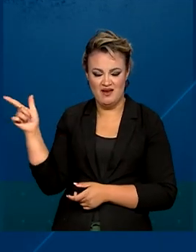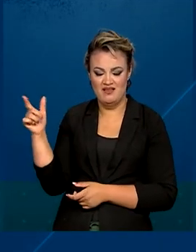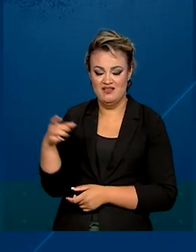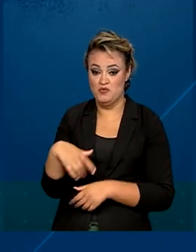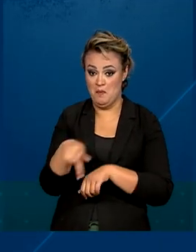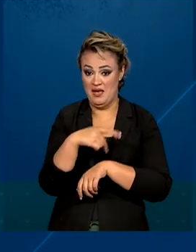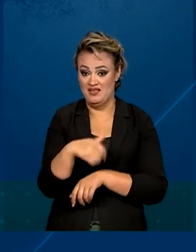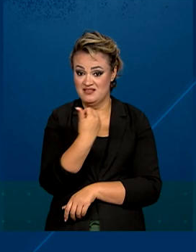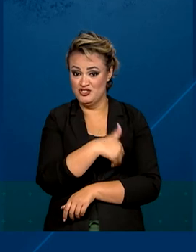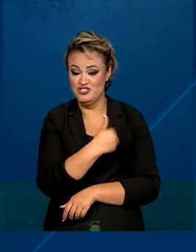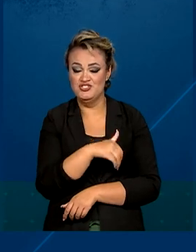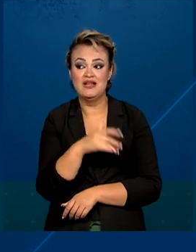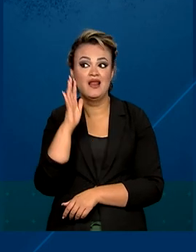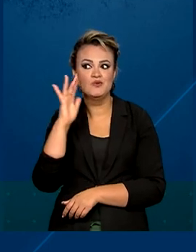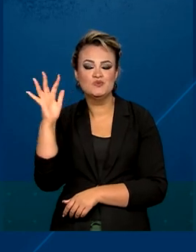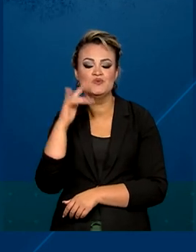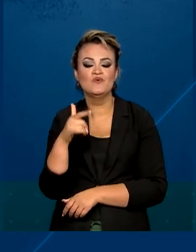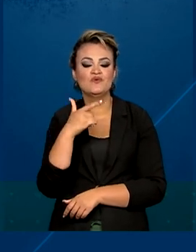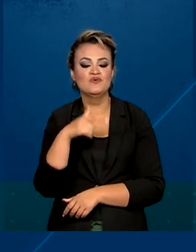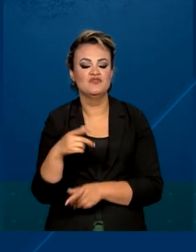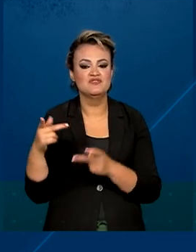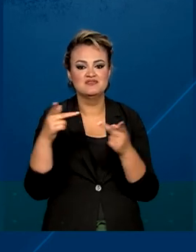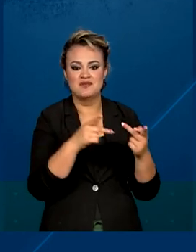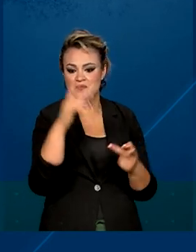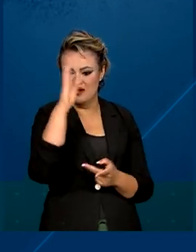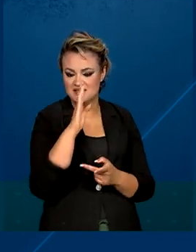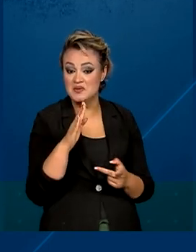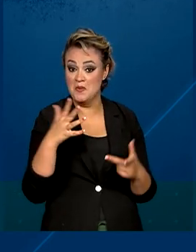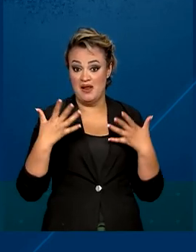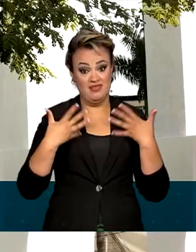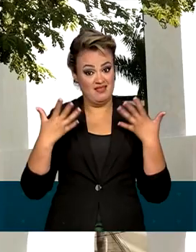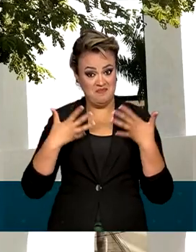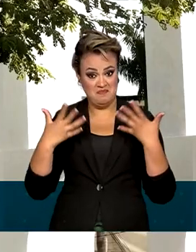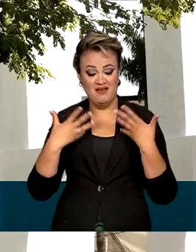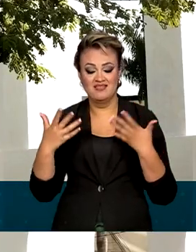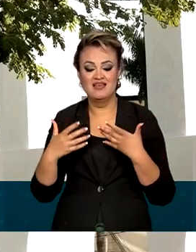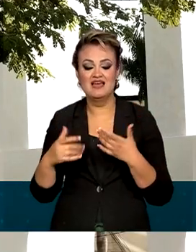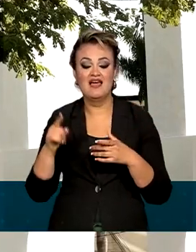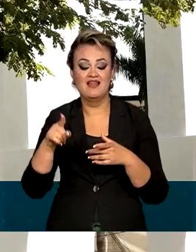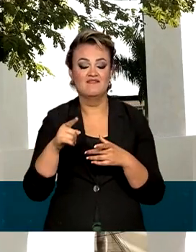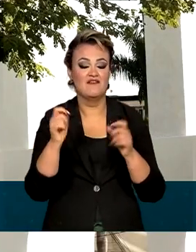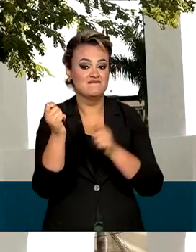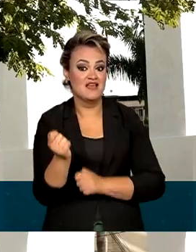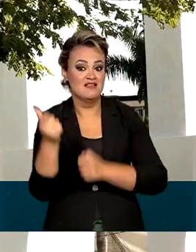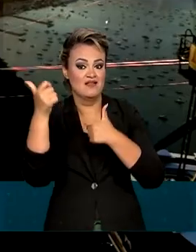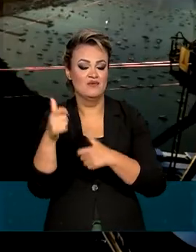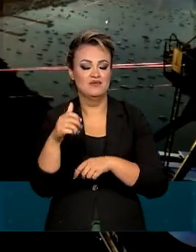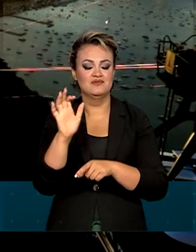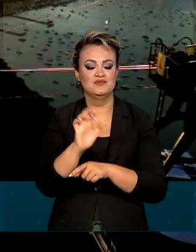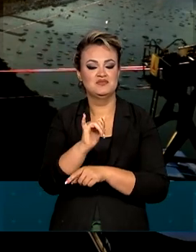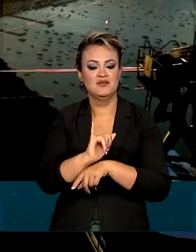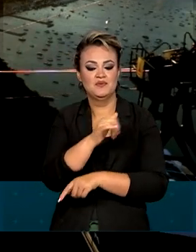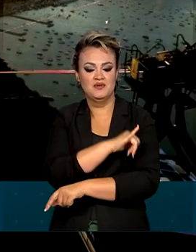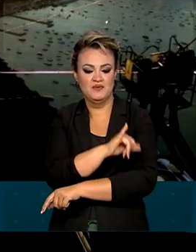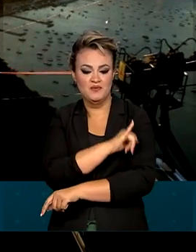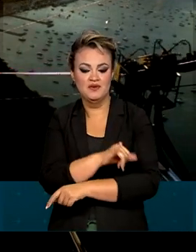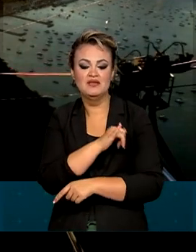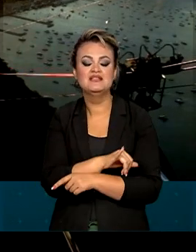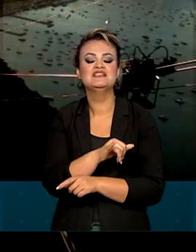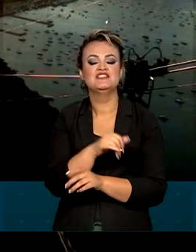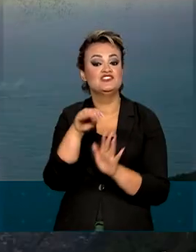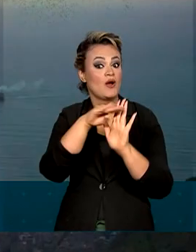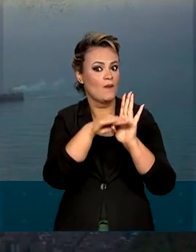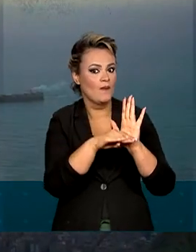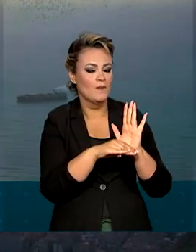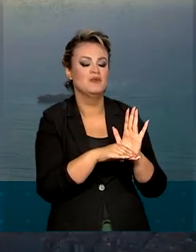Andréa sempre sonhou em conhecer o Brasil. Animada, conta que vai passar o Réveillon no Rio de Janeiro e já tem um